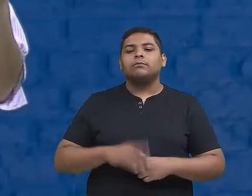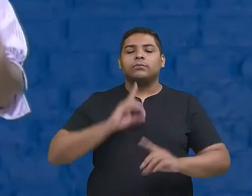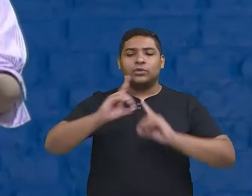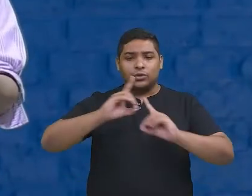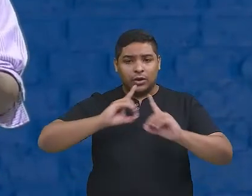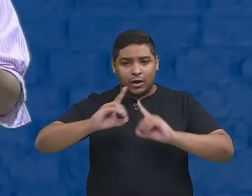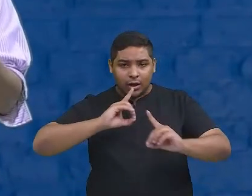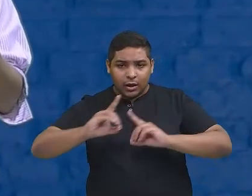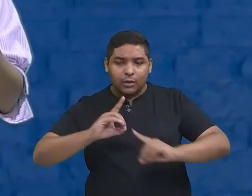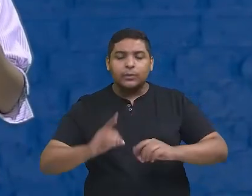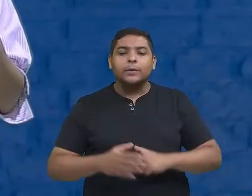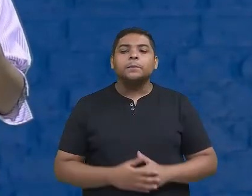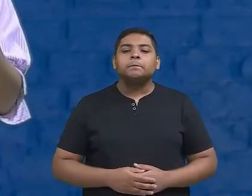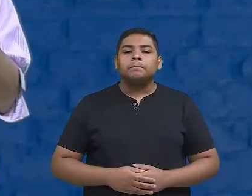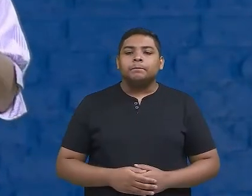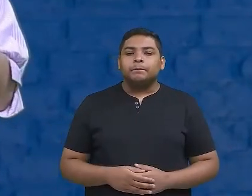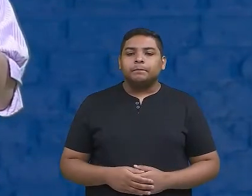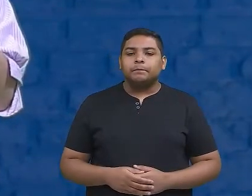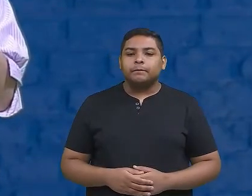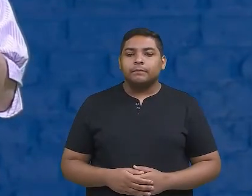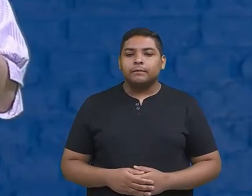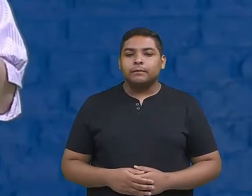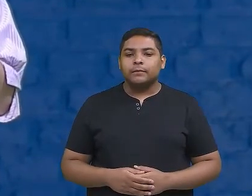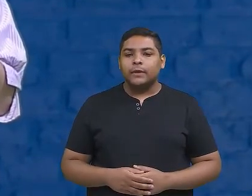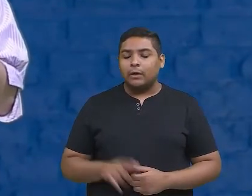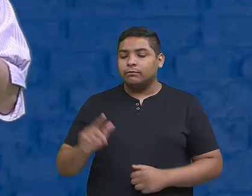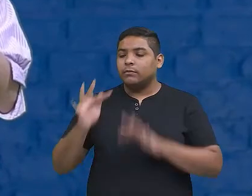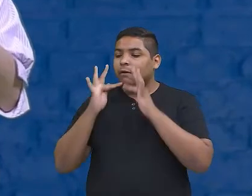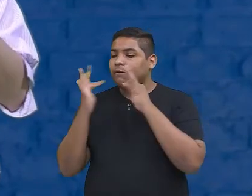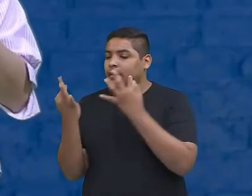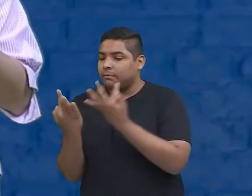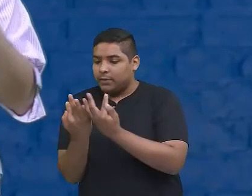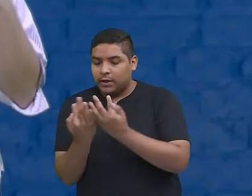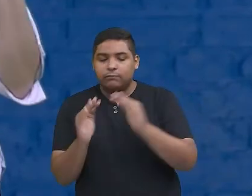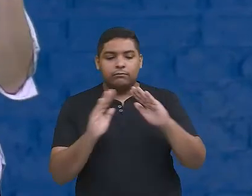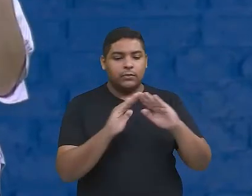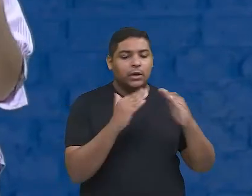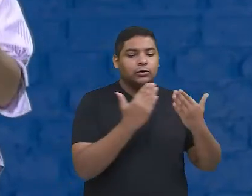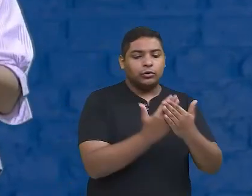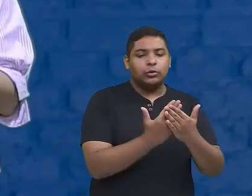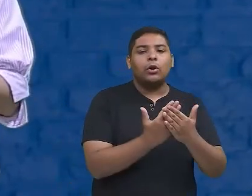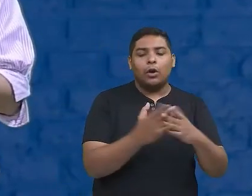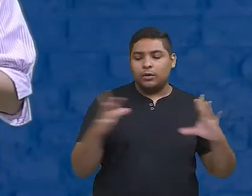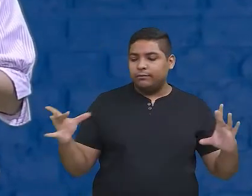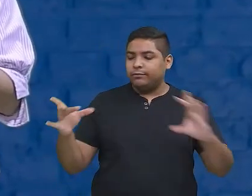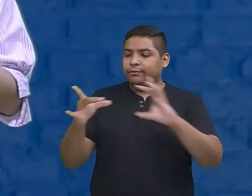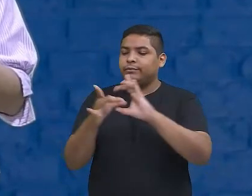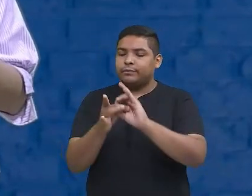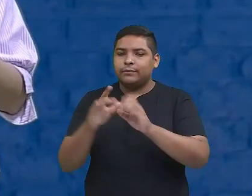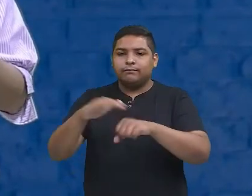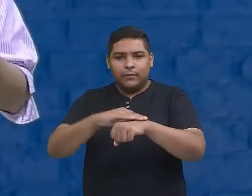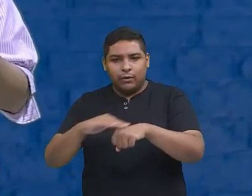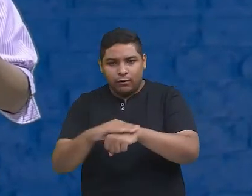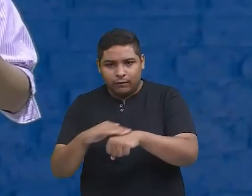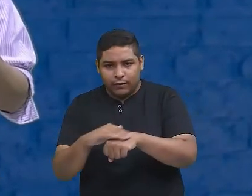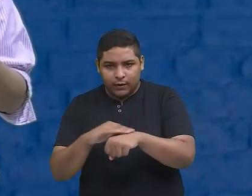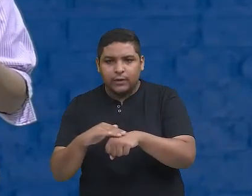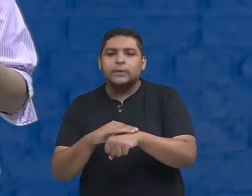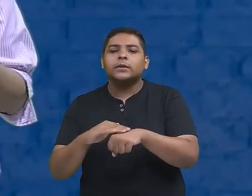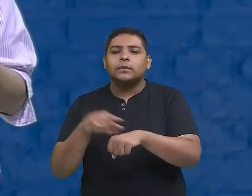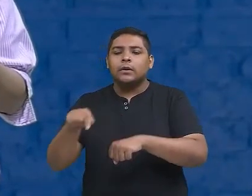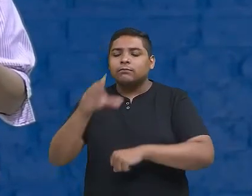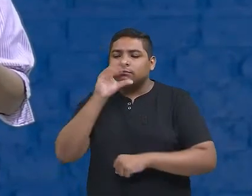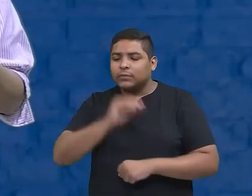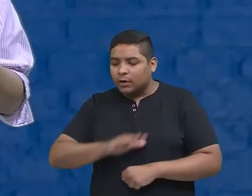Então, quando a família e a escola conversam entre si sobre alguma situação em que a criança pode